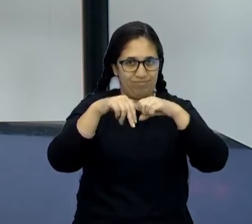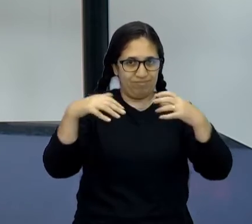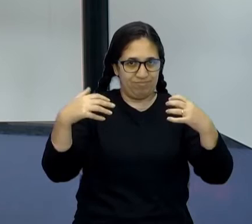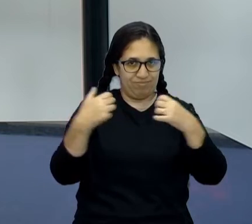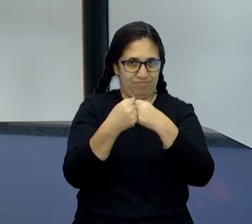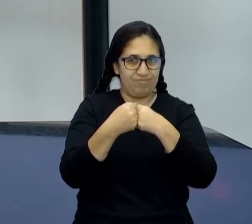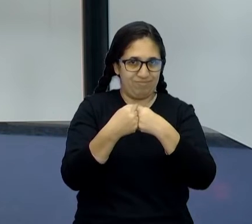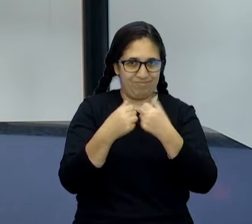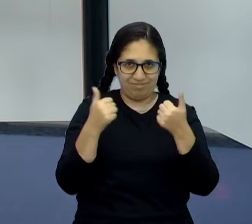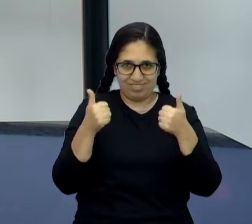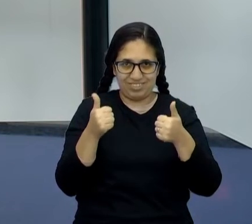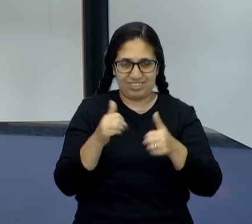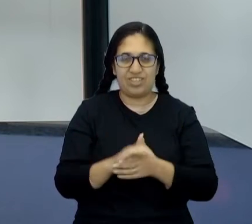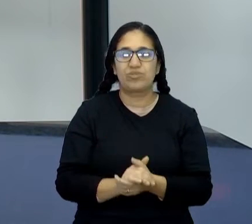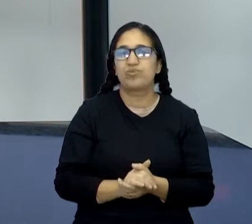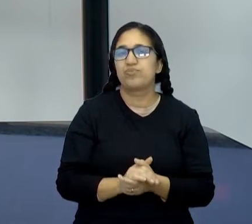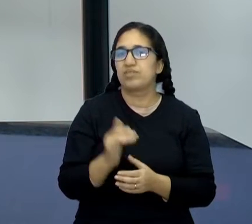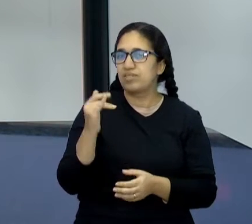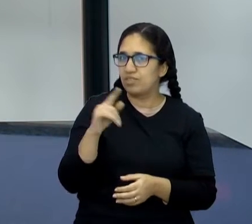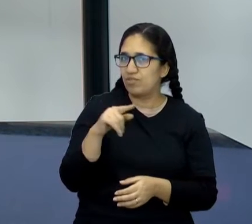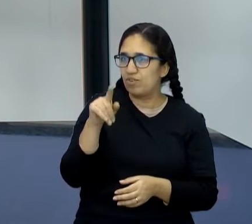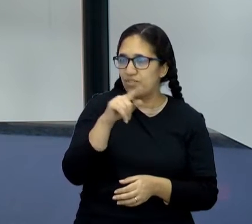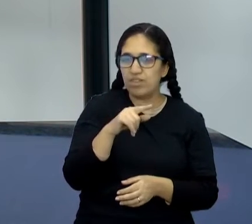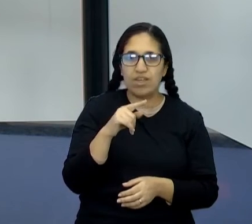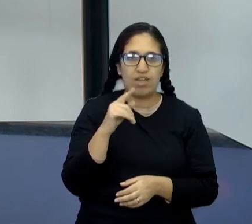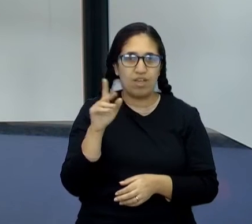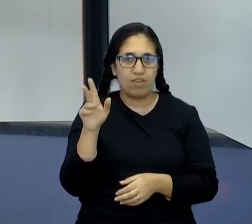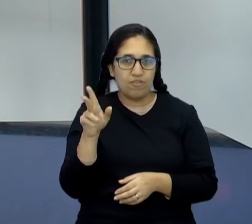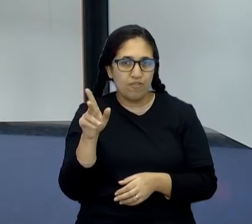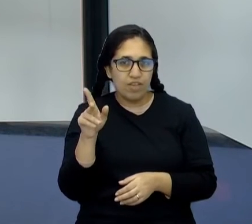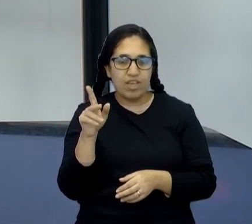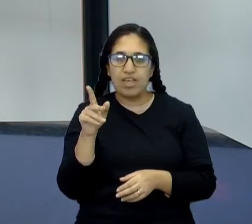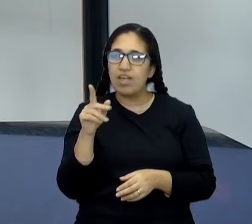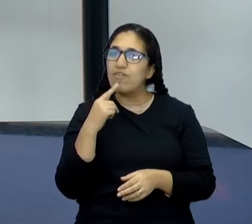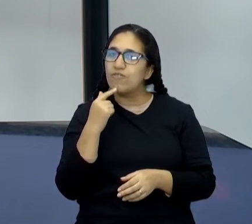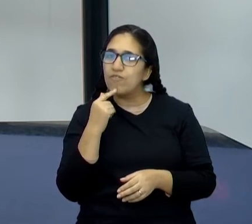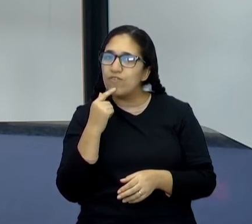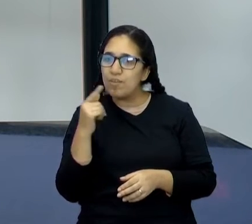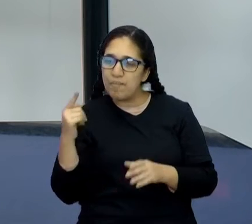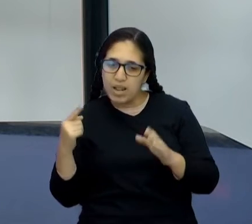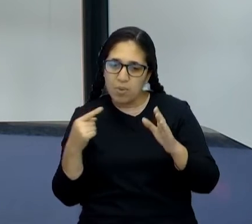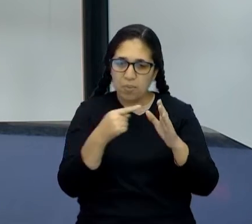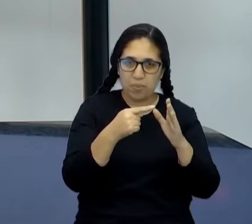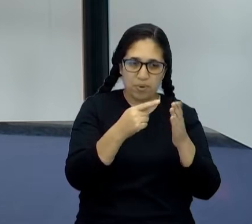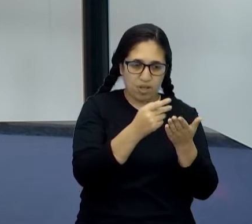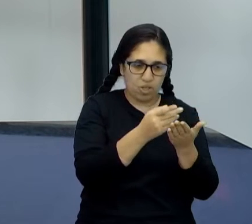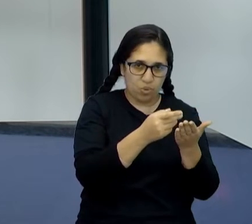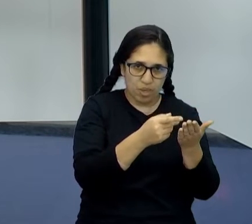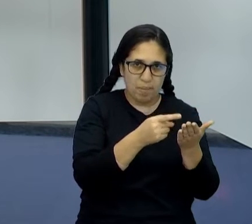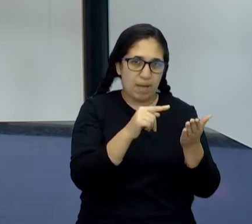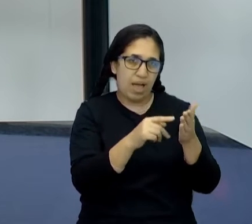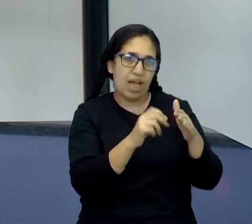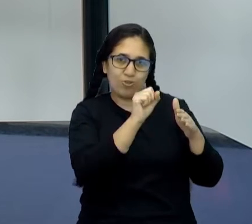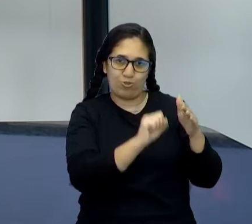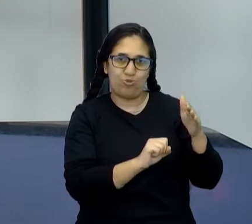se atraem, tá certo? Então, se por acaso a ponta vermelha está apontando para o ímã, significa que é a parte sul do ímã. Se a